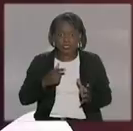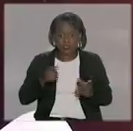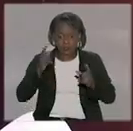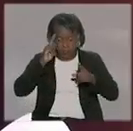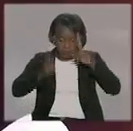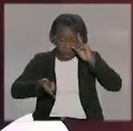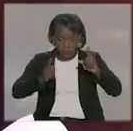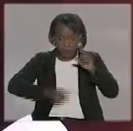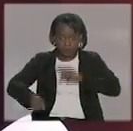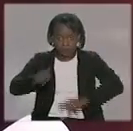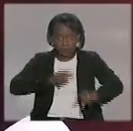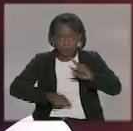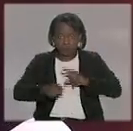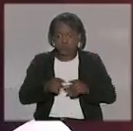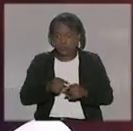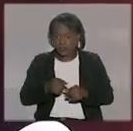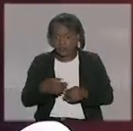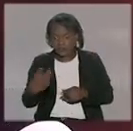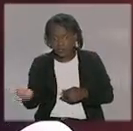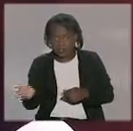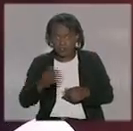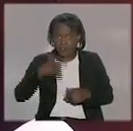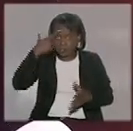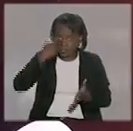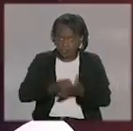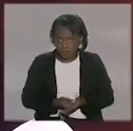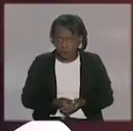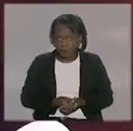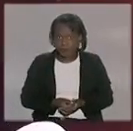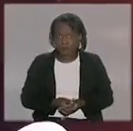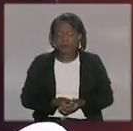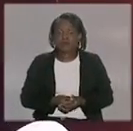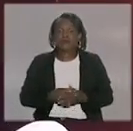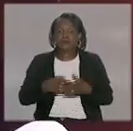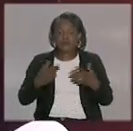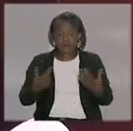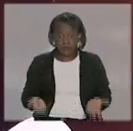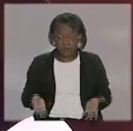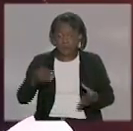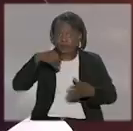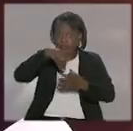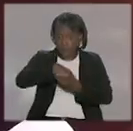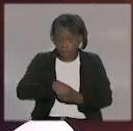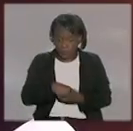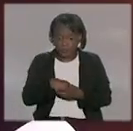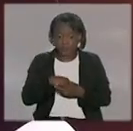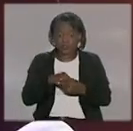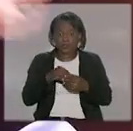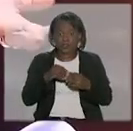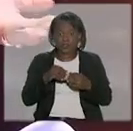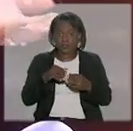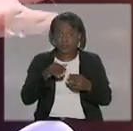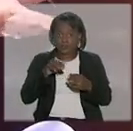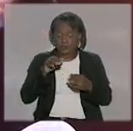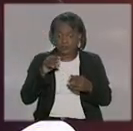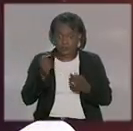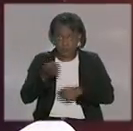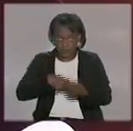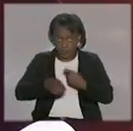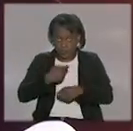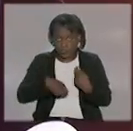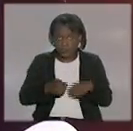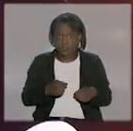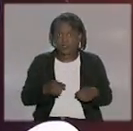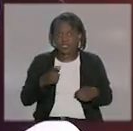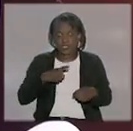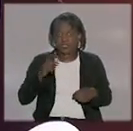uma governança e um fluxo para isso de tomada de decisão. E dentro do core business, né, que é a